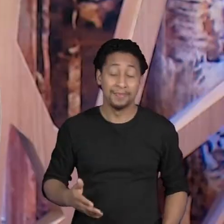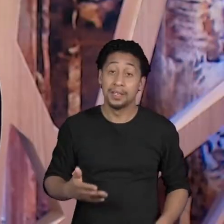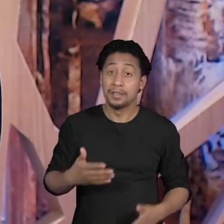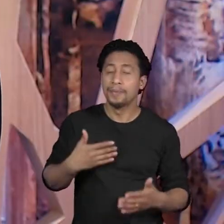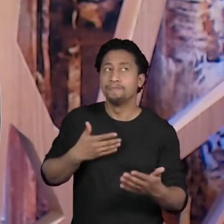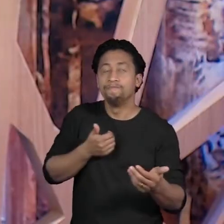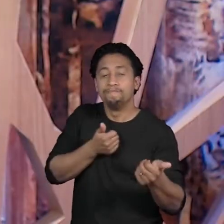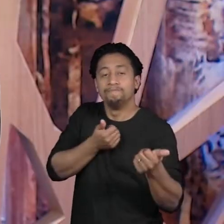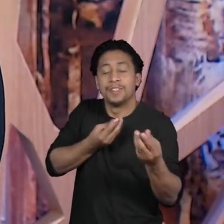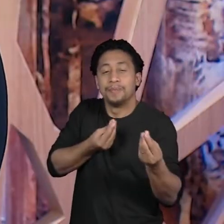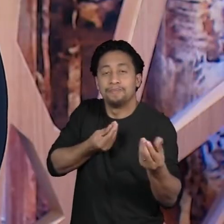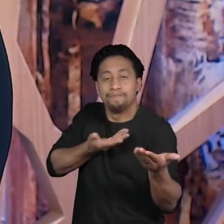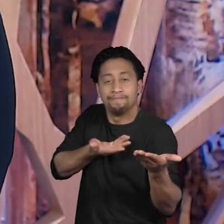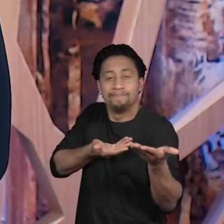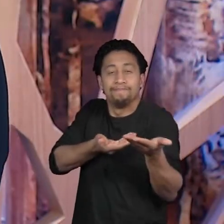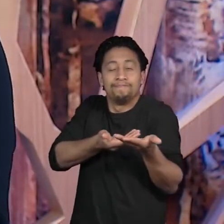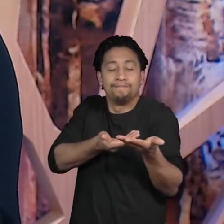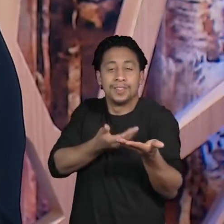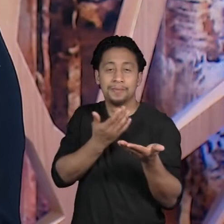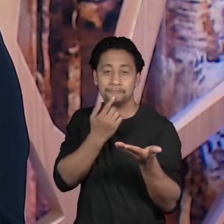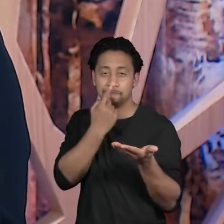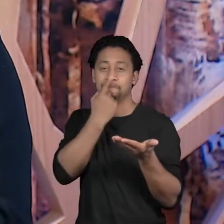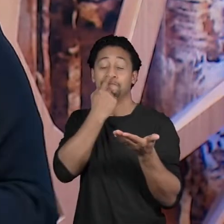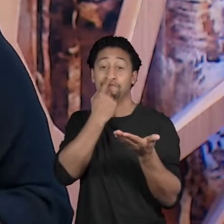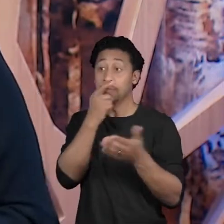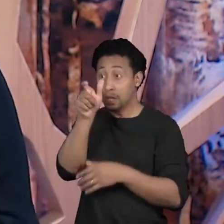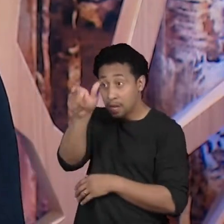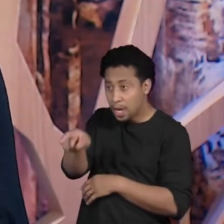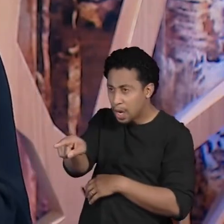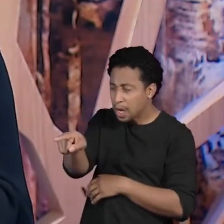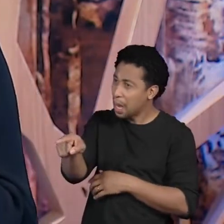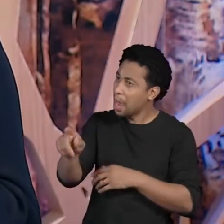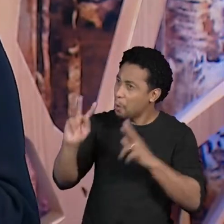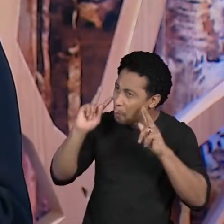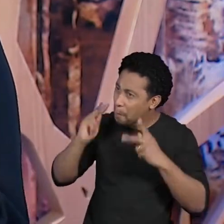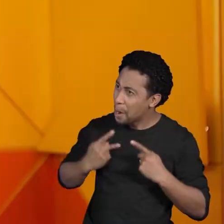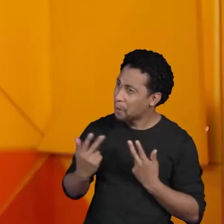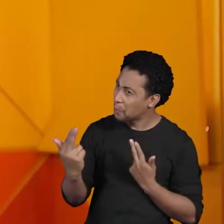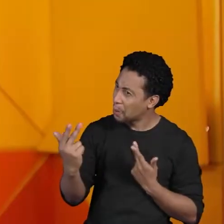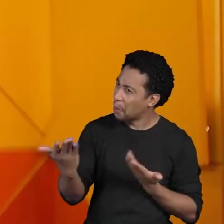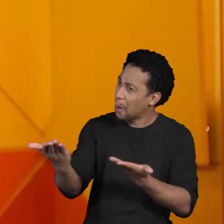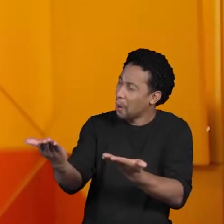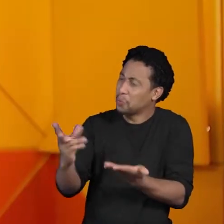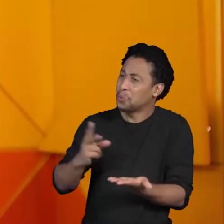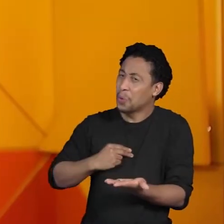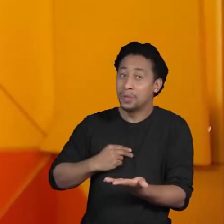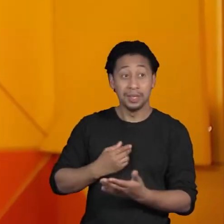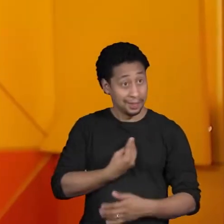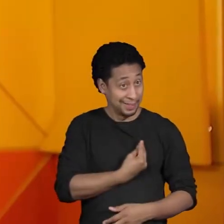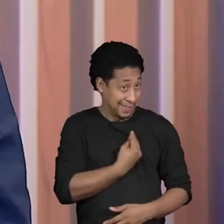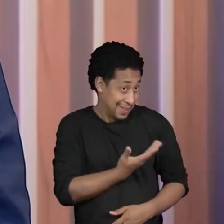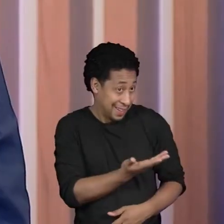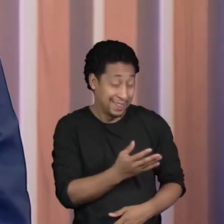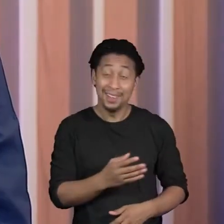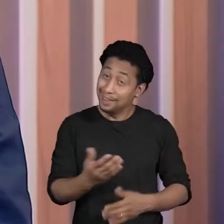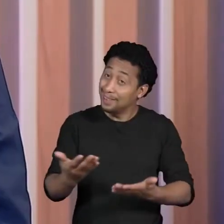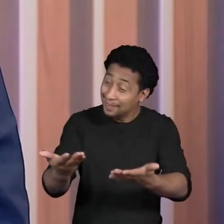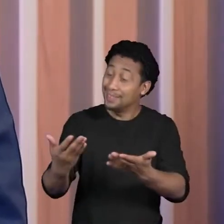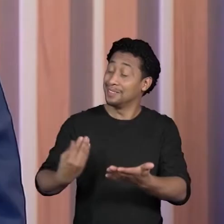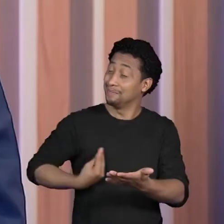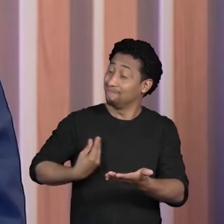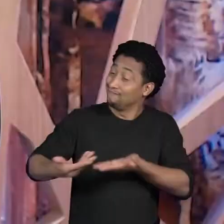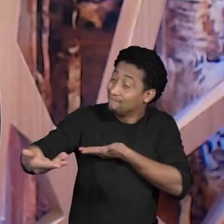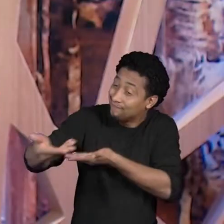muito bonita mesmo a relação do ouvinte, é fiel, sabe? Ao âncora, àquele programa, à rádio. Acho que